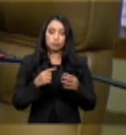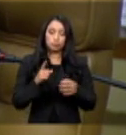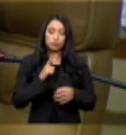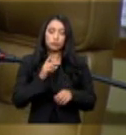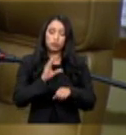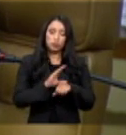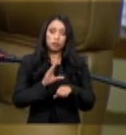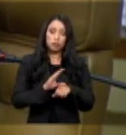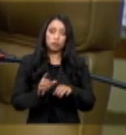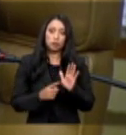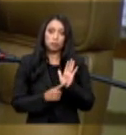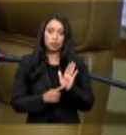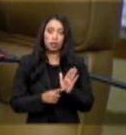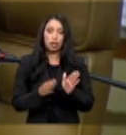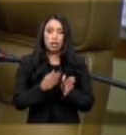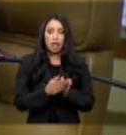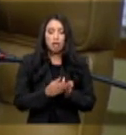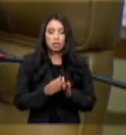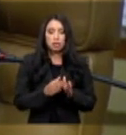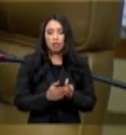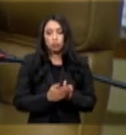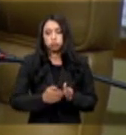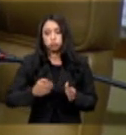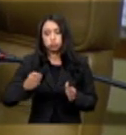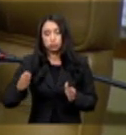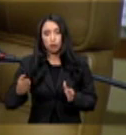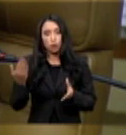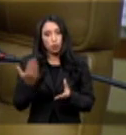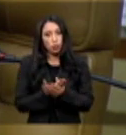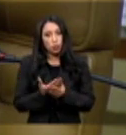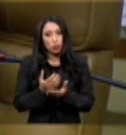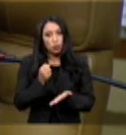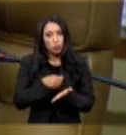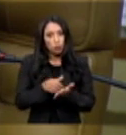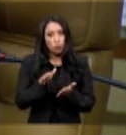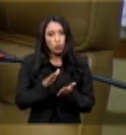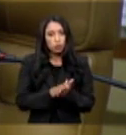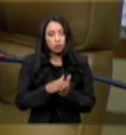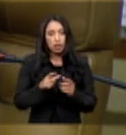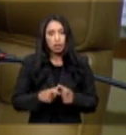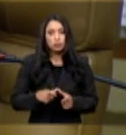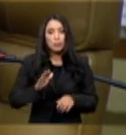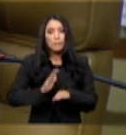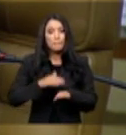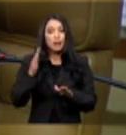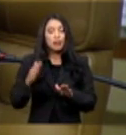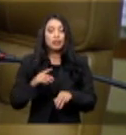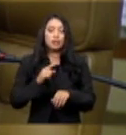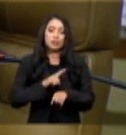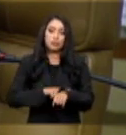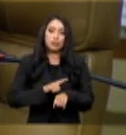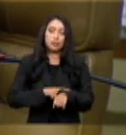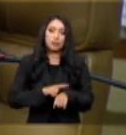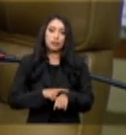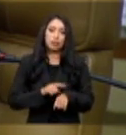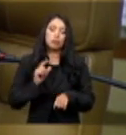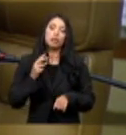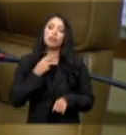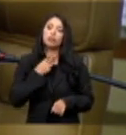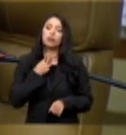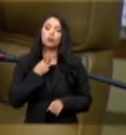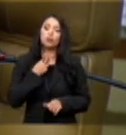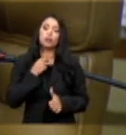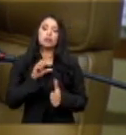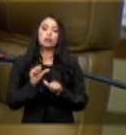Constituição faz referência à prorrogação de contratos, o que se prorroga é um objeto que não pode